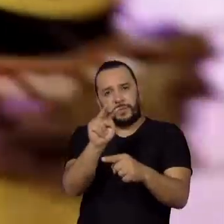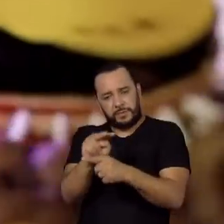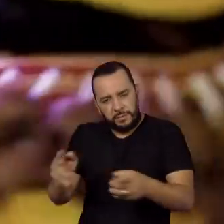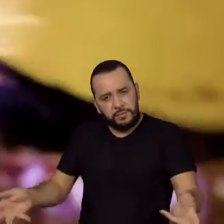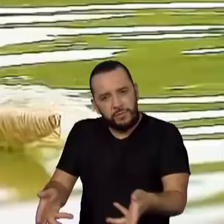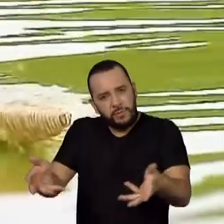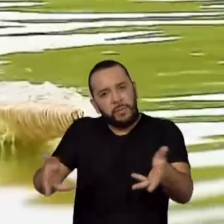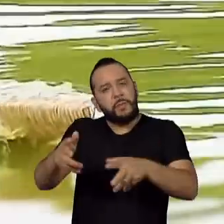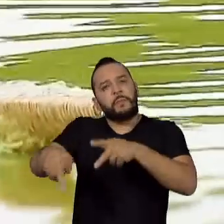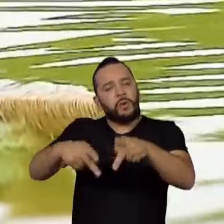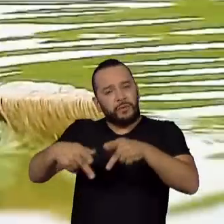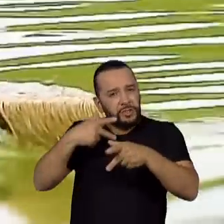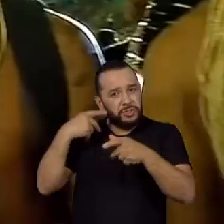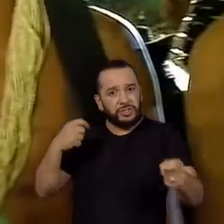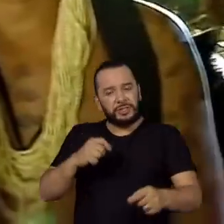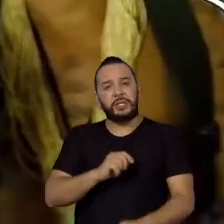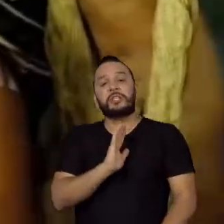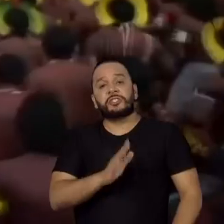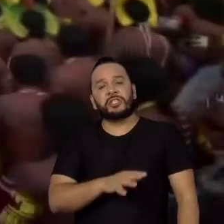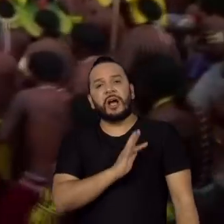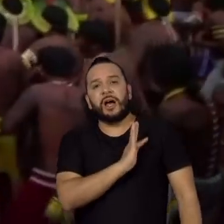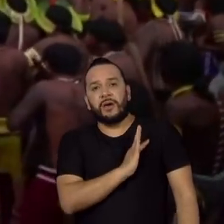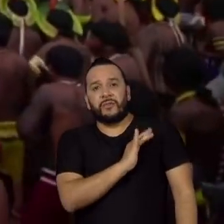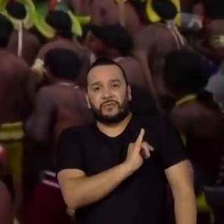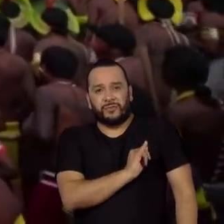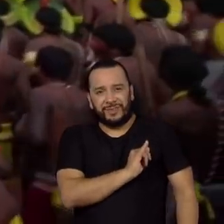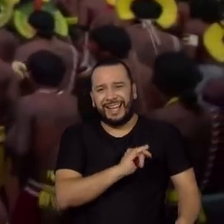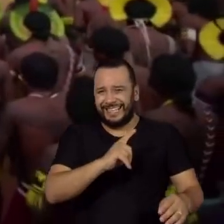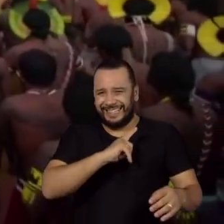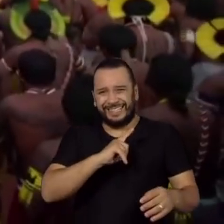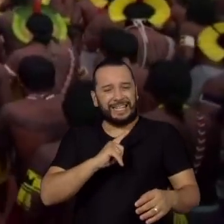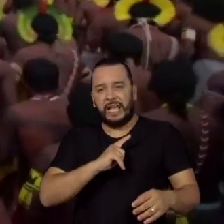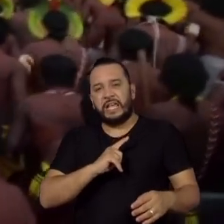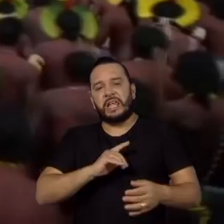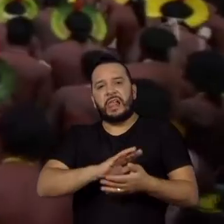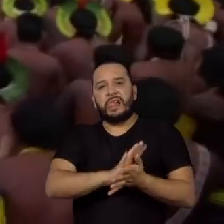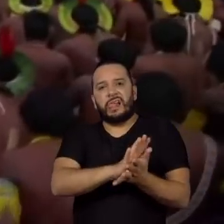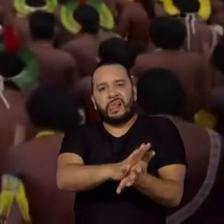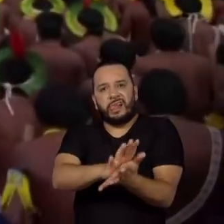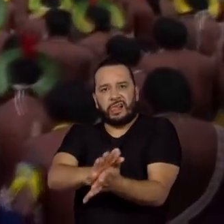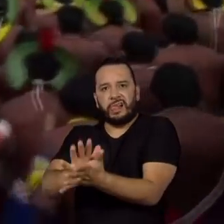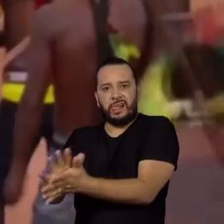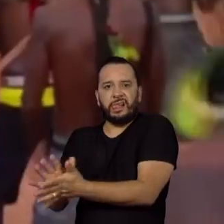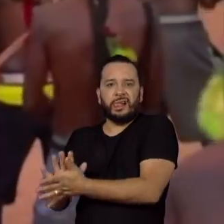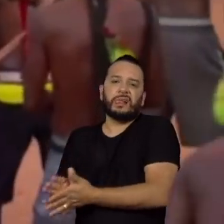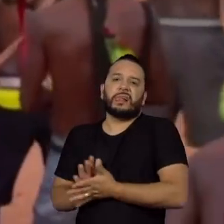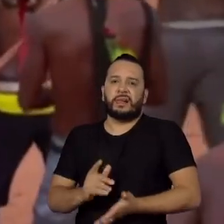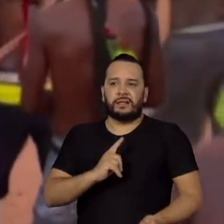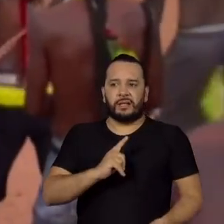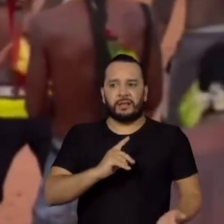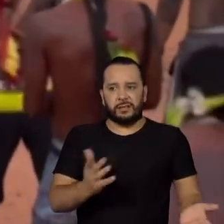indígenas e, por etapas, dos processos de demarcação de terras.